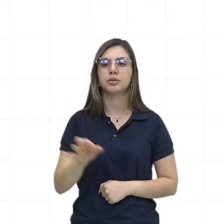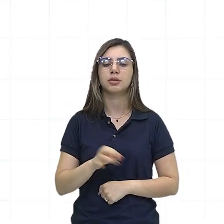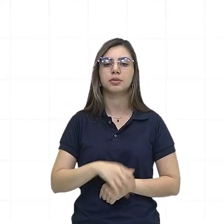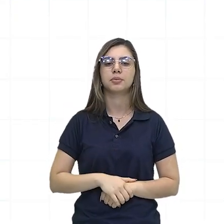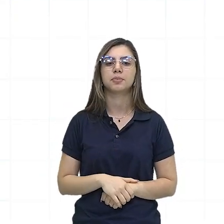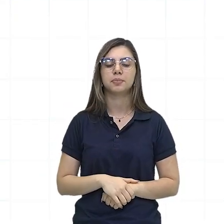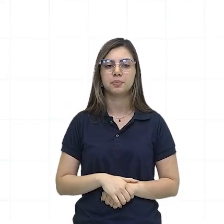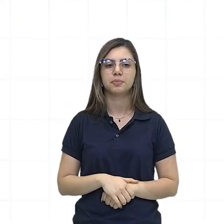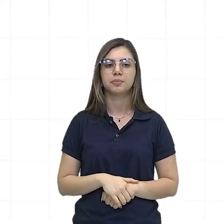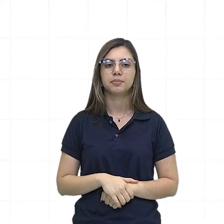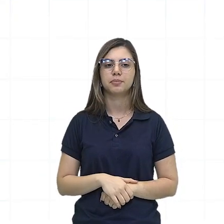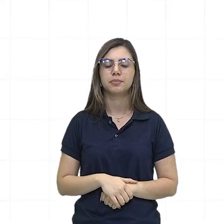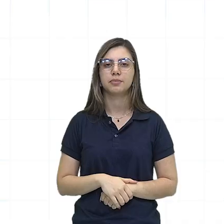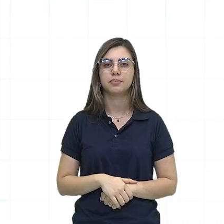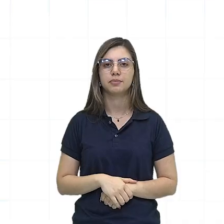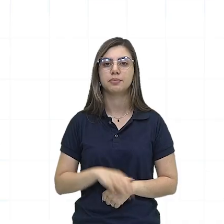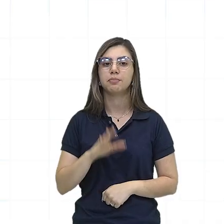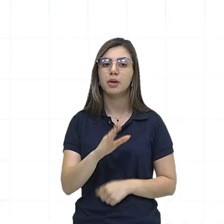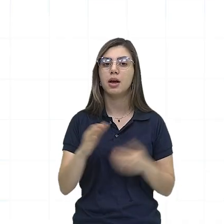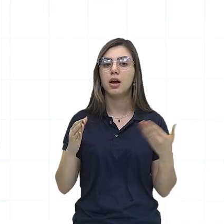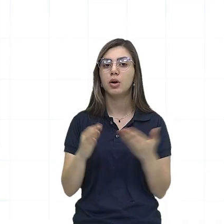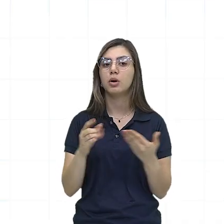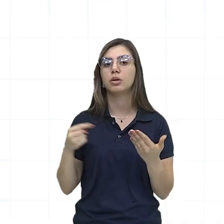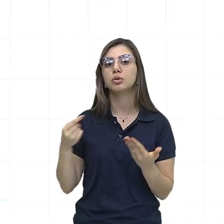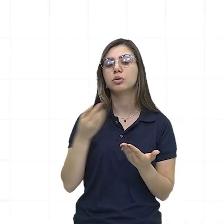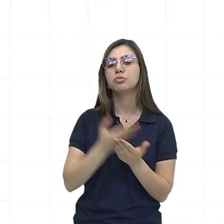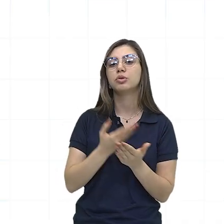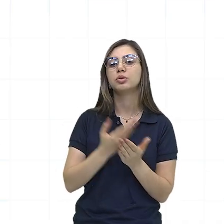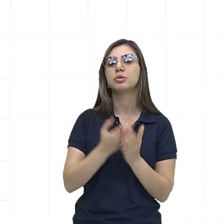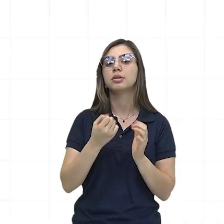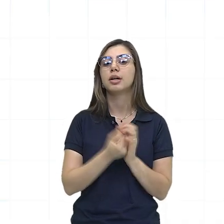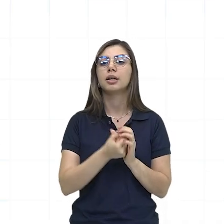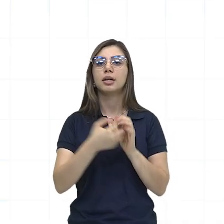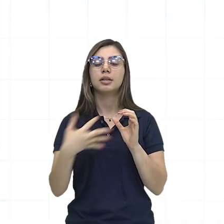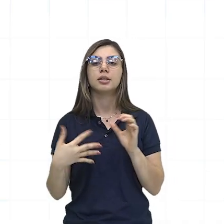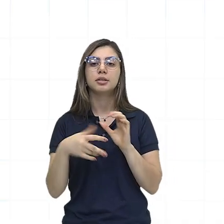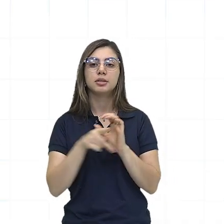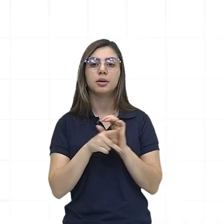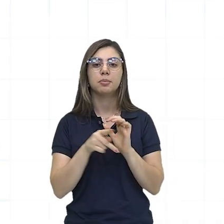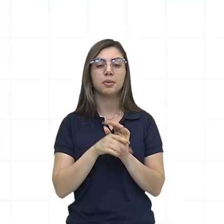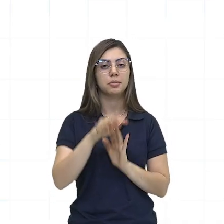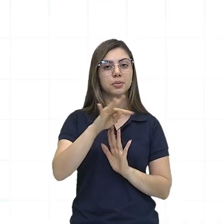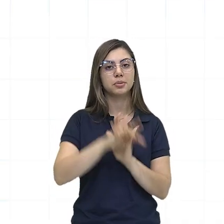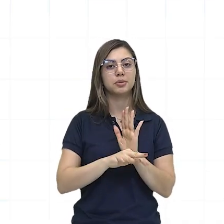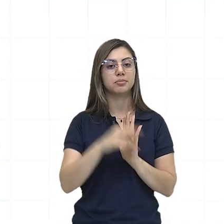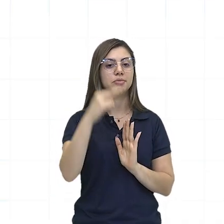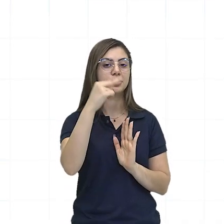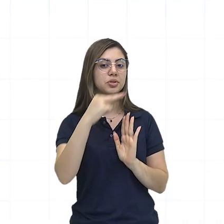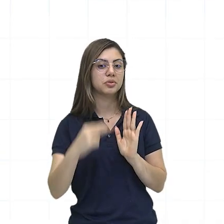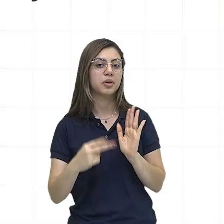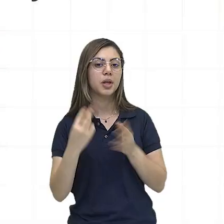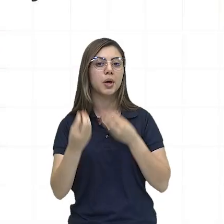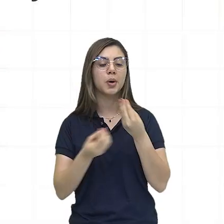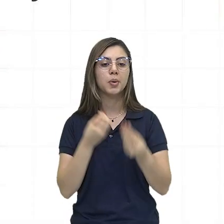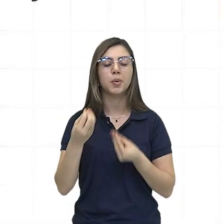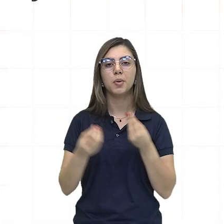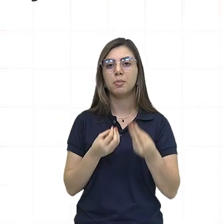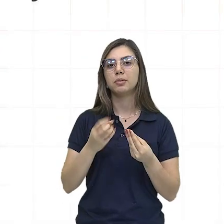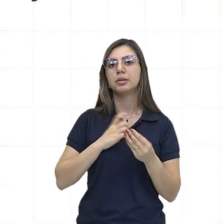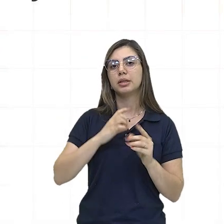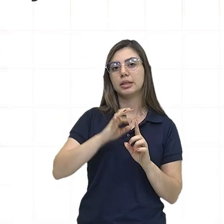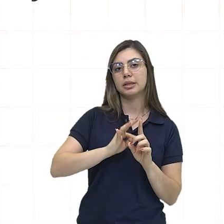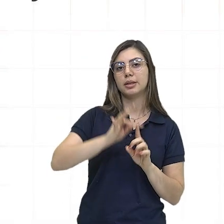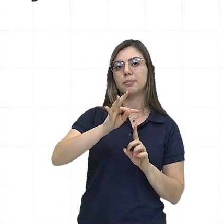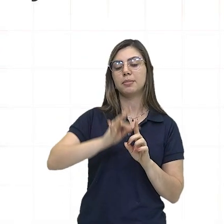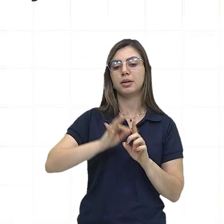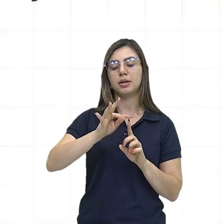vamos observar as características, acompanhando o nosso texto, dessas